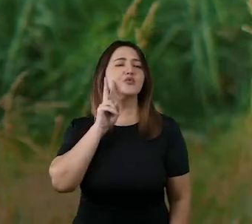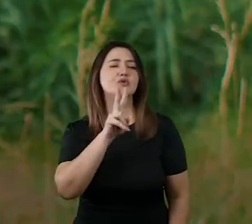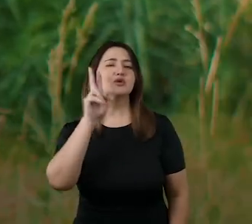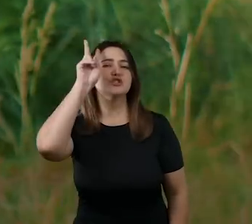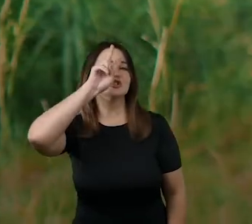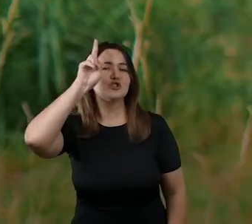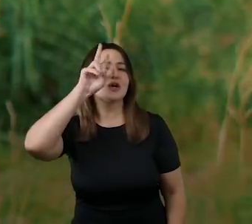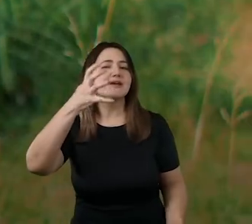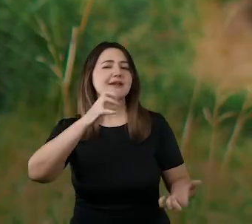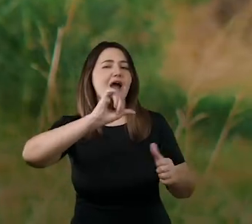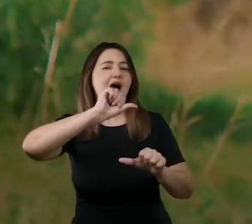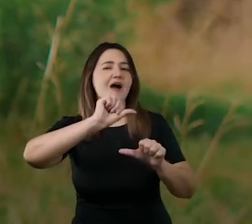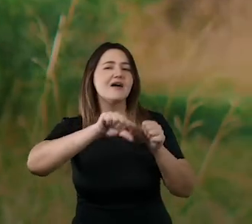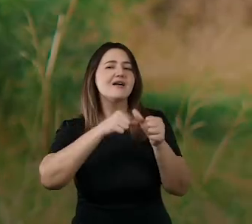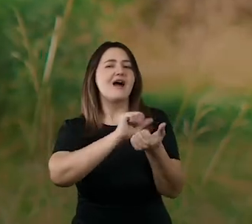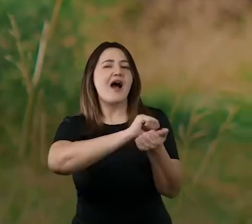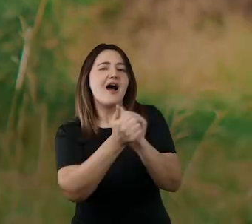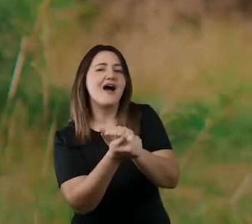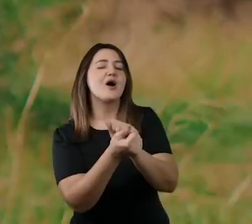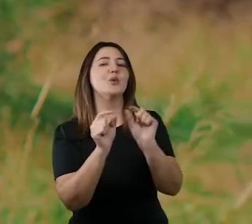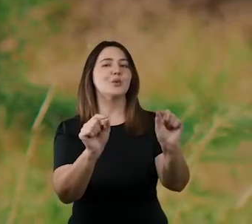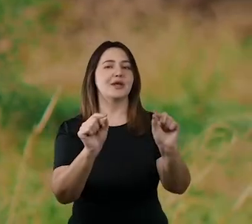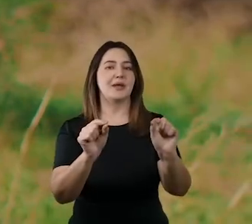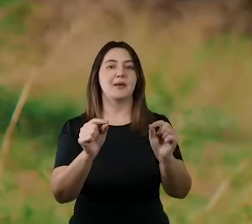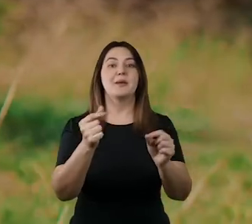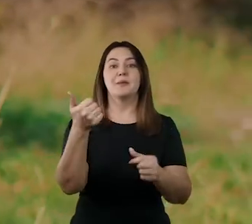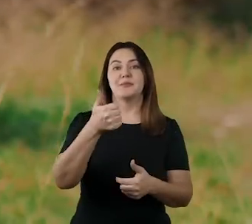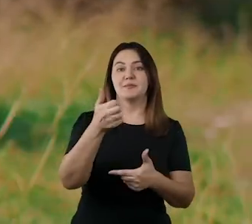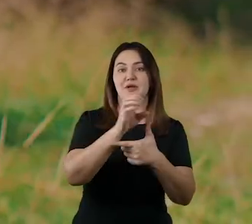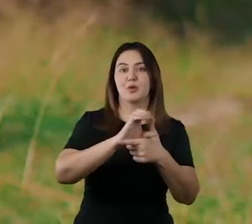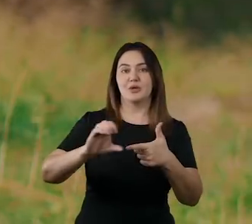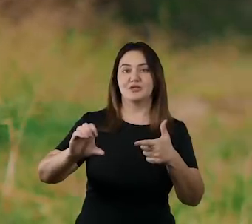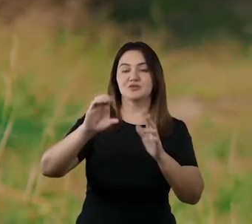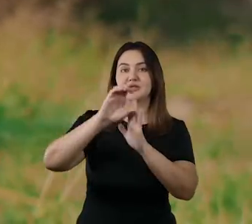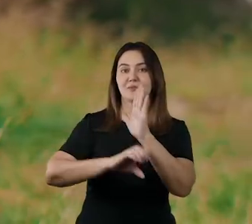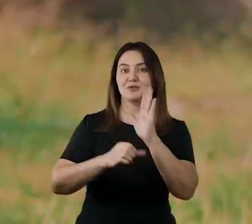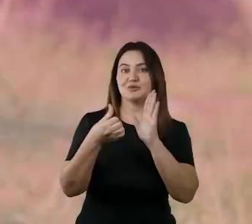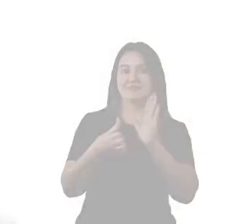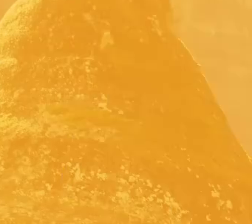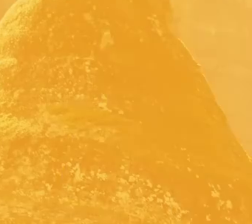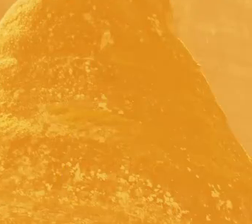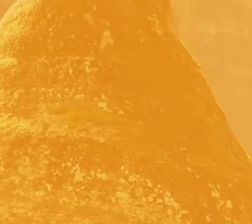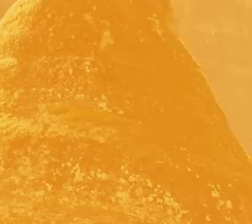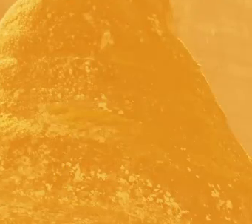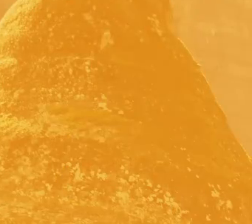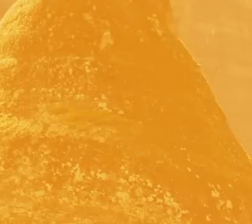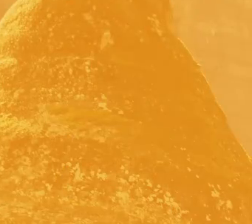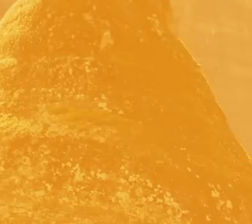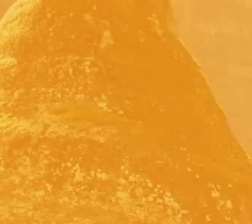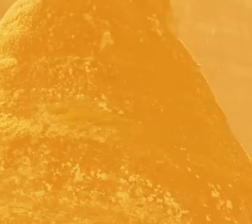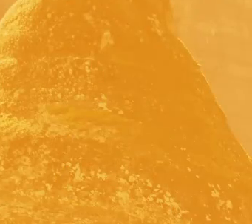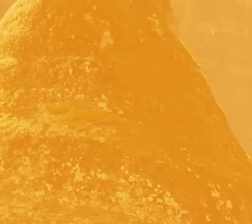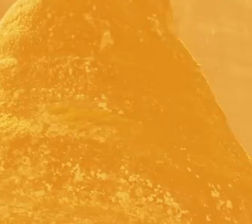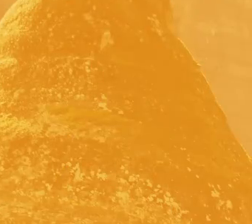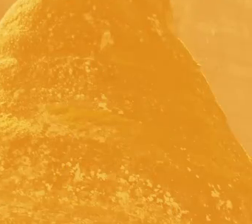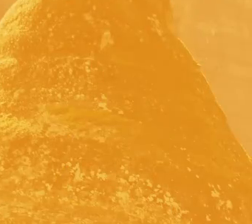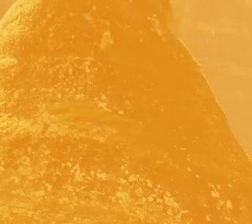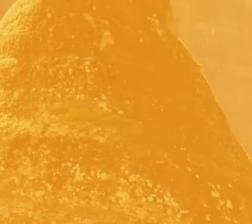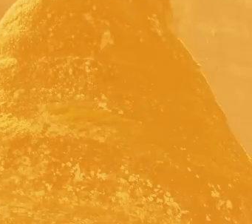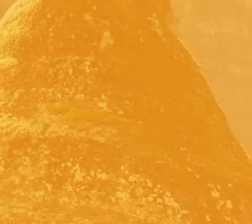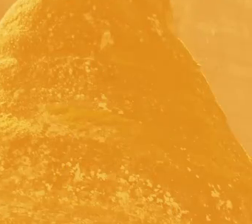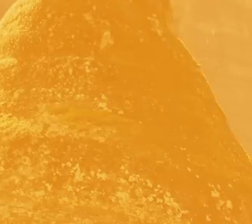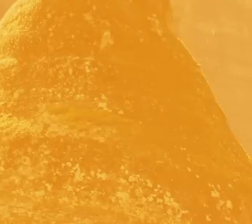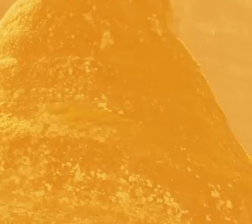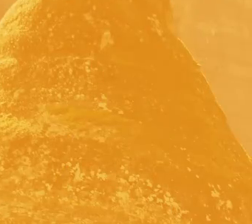Coríntios, 1 Coríntios, capítulo 6, versículo 20. Eu vou ler para você. Porque vocês foram comprados por